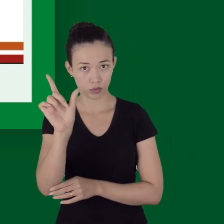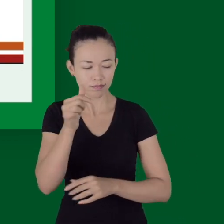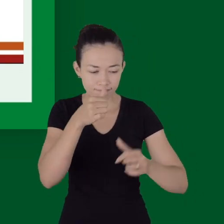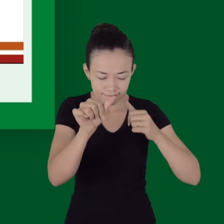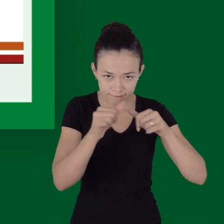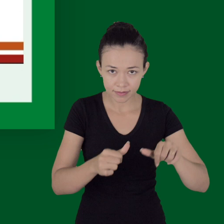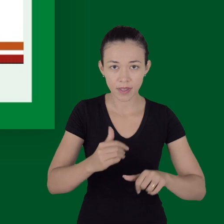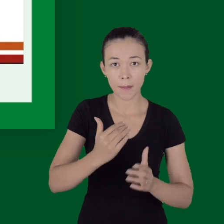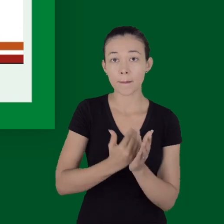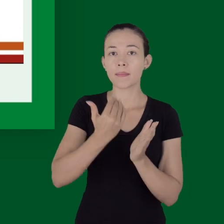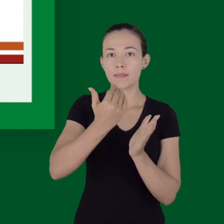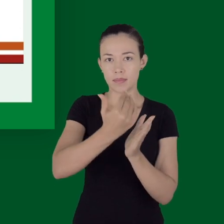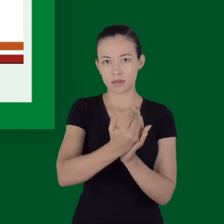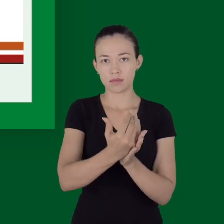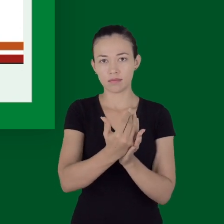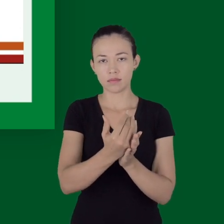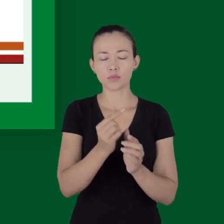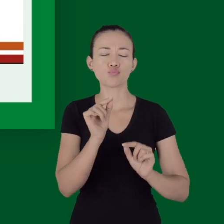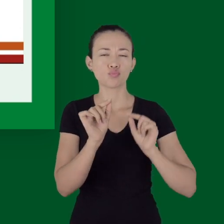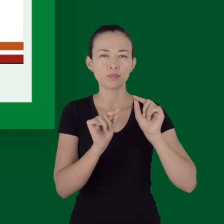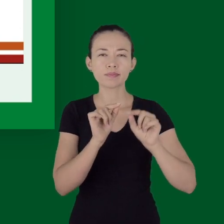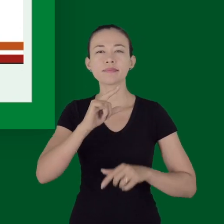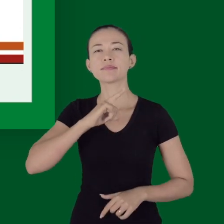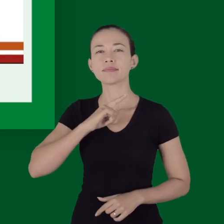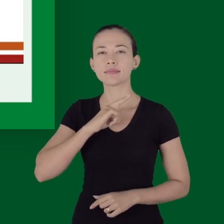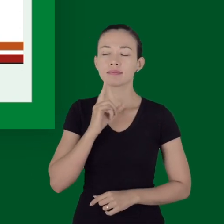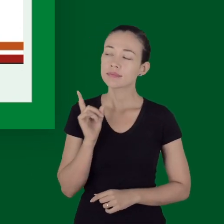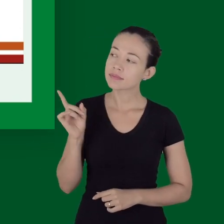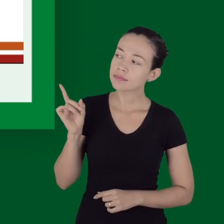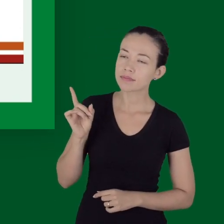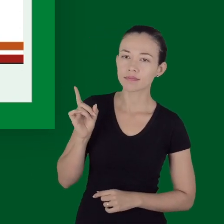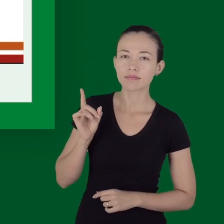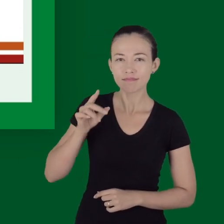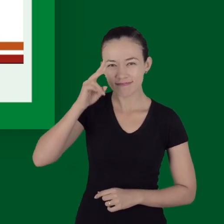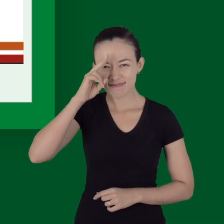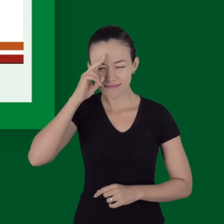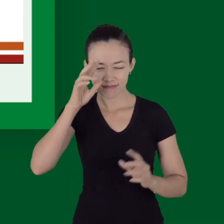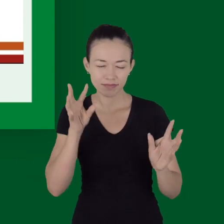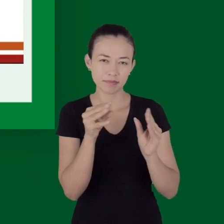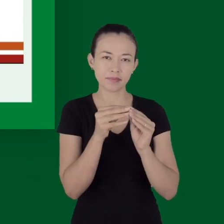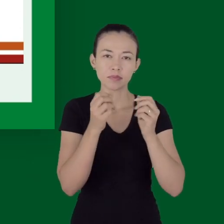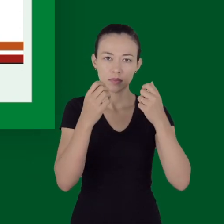história clínica resumida, que tem também um mnemônico, né, que é o SAMPLE,